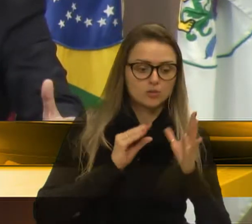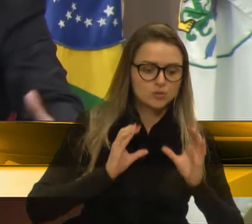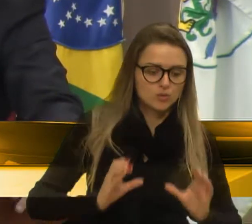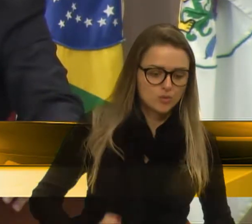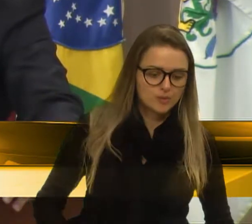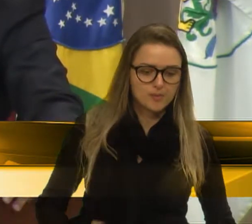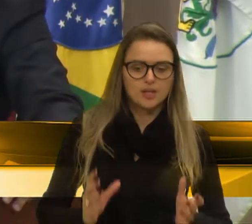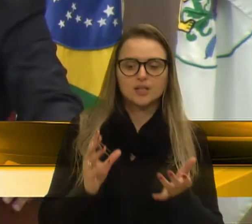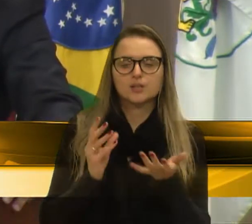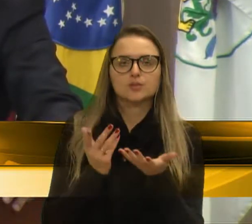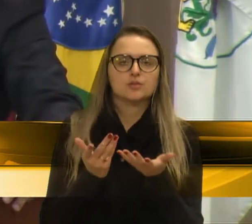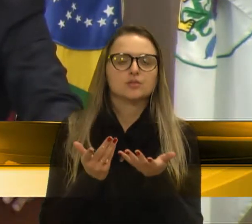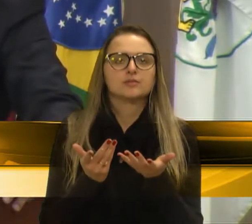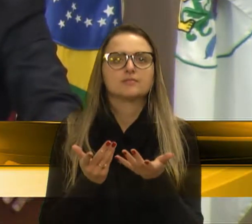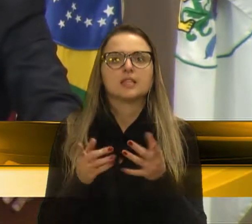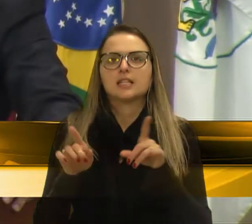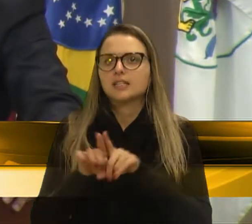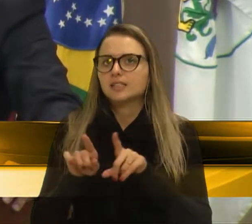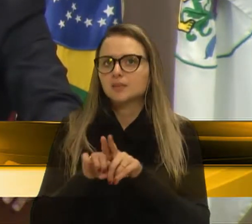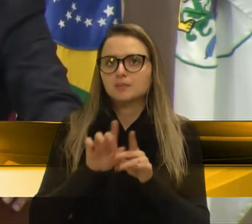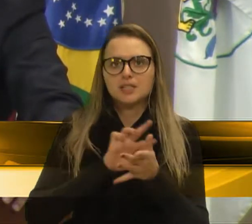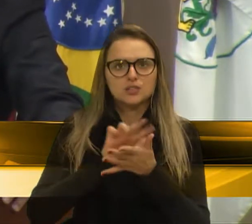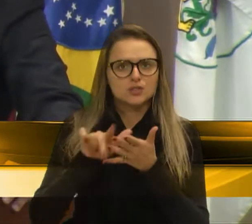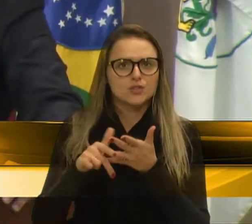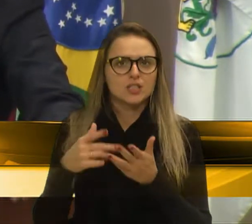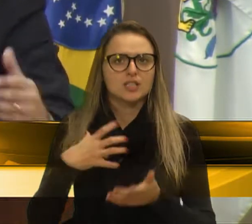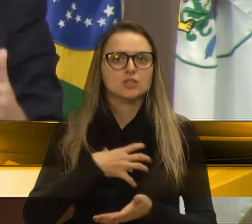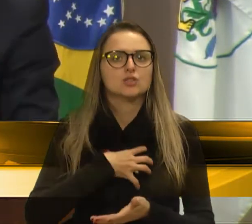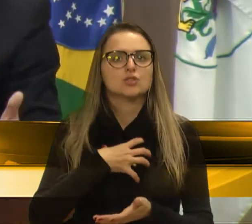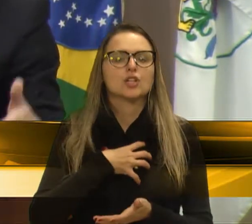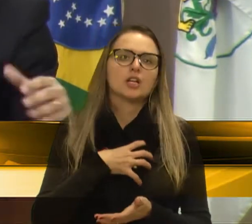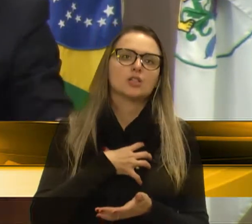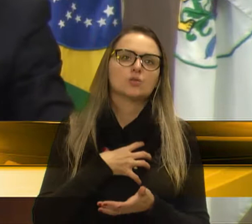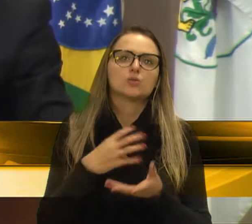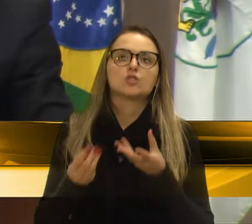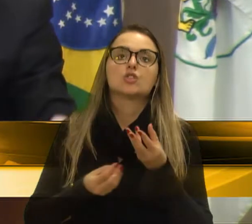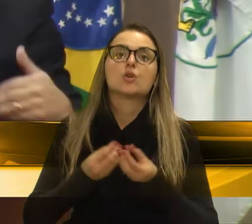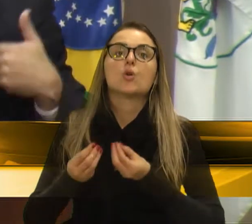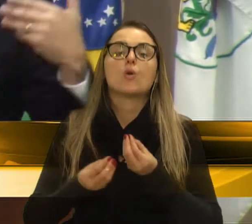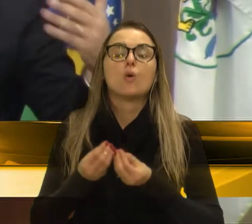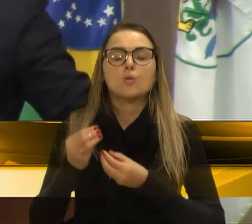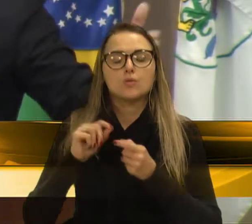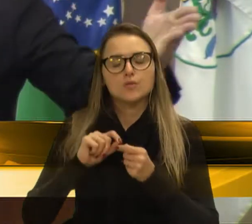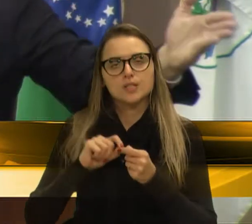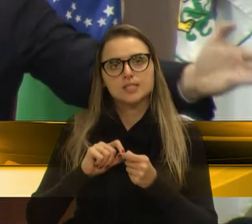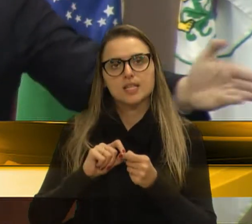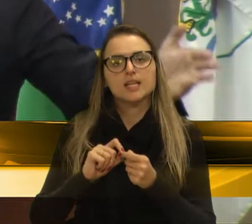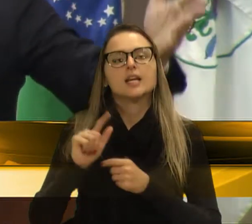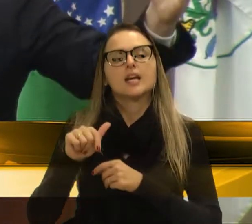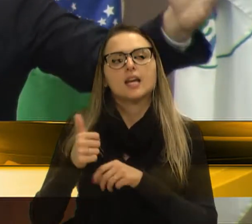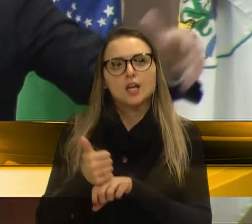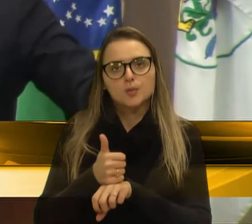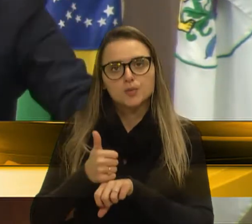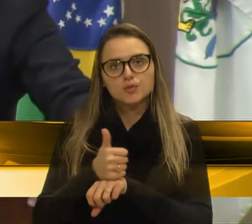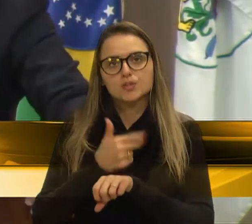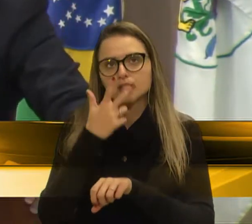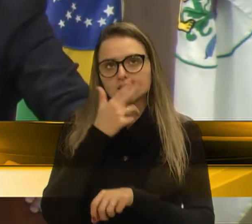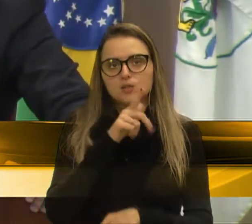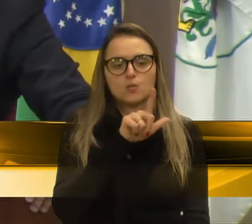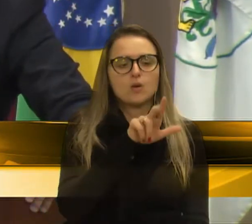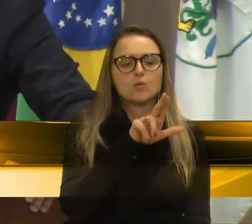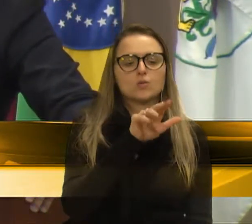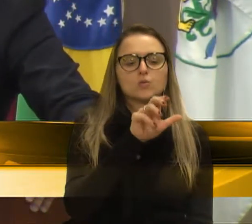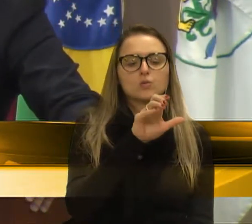mais diversas ordens e origens, mas a essência do cotidiano é de profissionais como a Luciana, como o